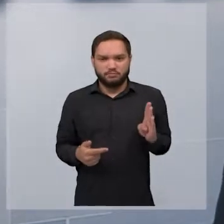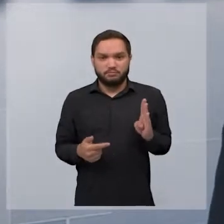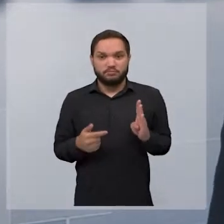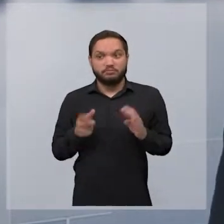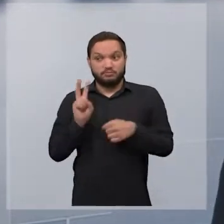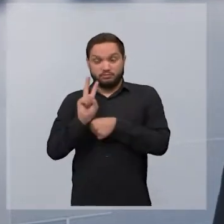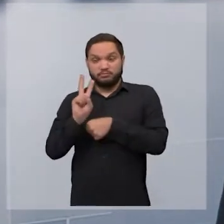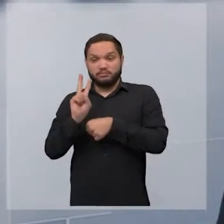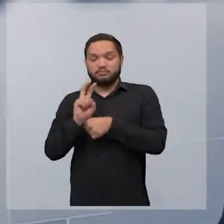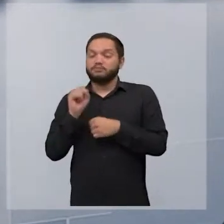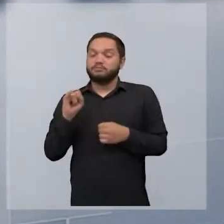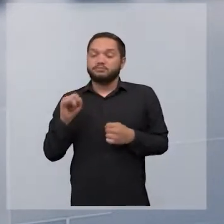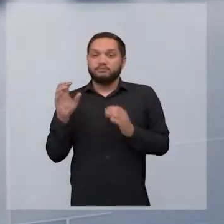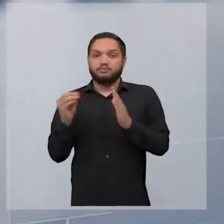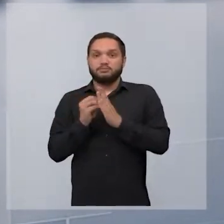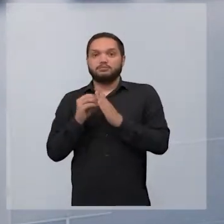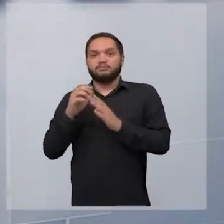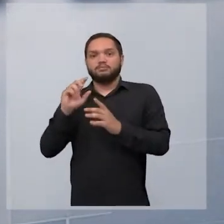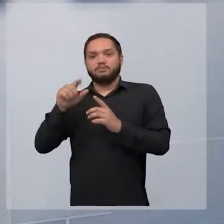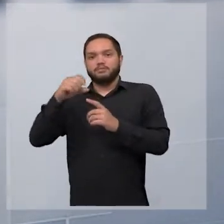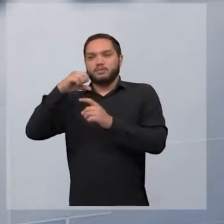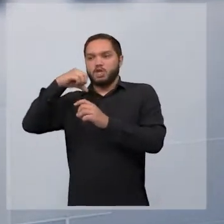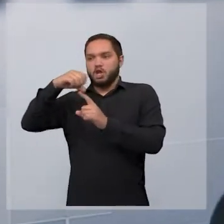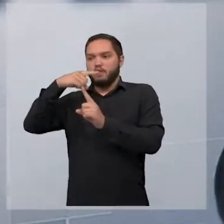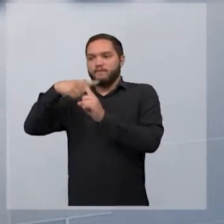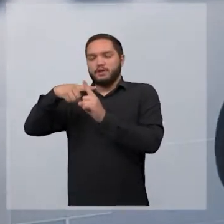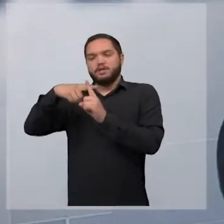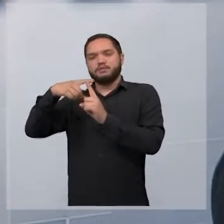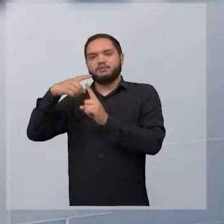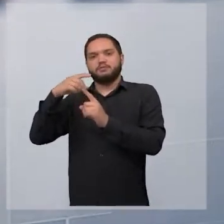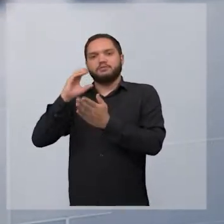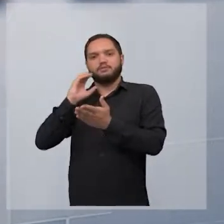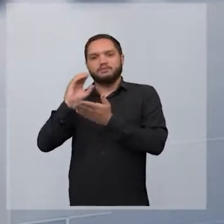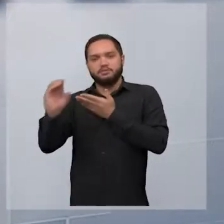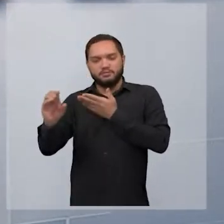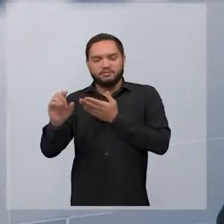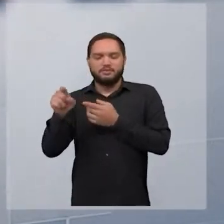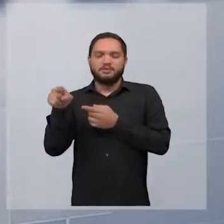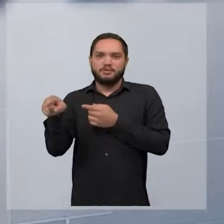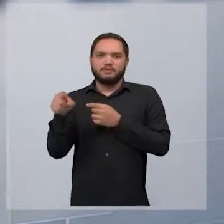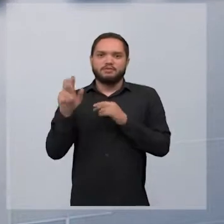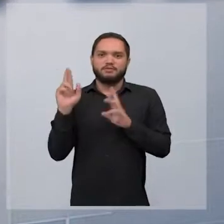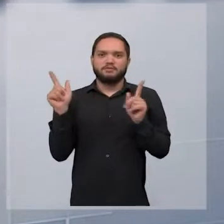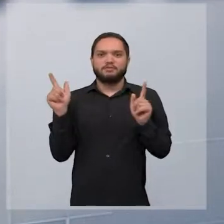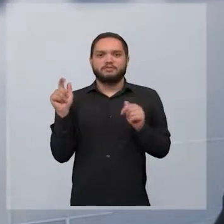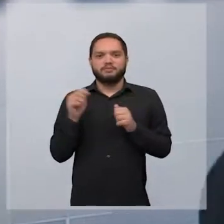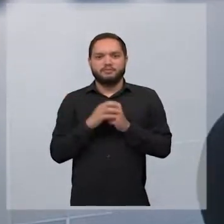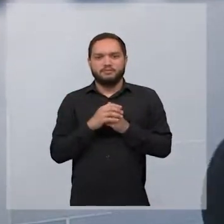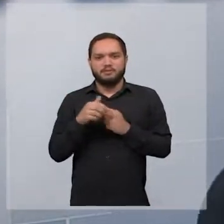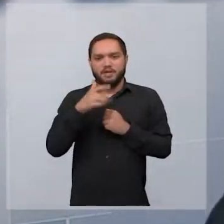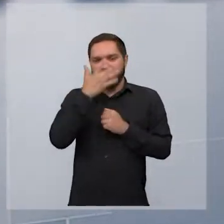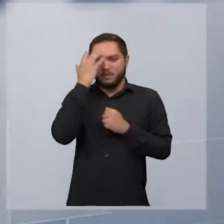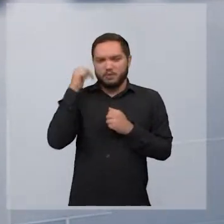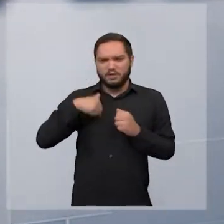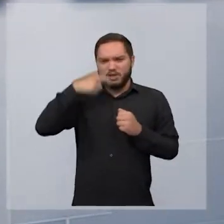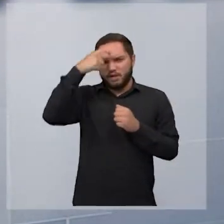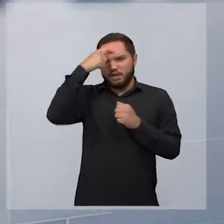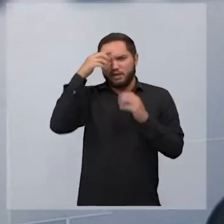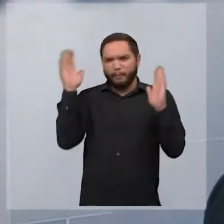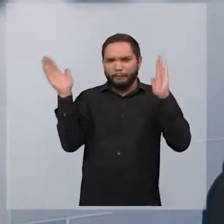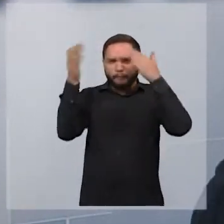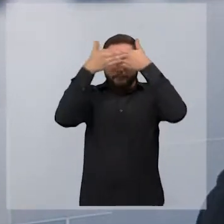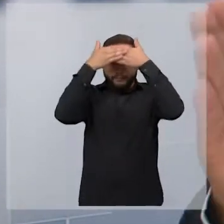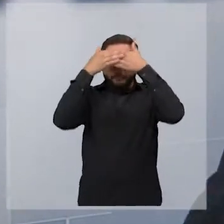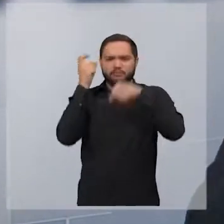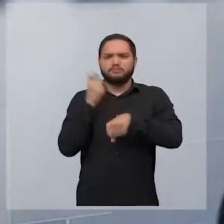foi, investe 9 vezes mais. Aí esses nossos toscos, limitados, ignorantes, porque